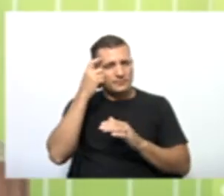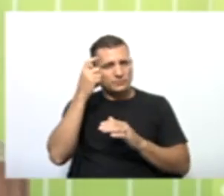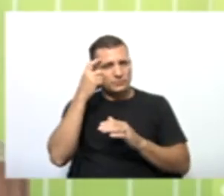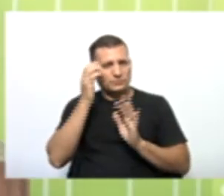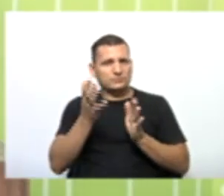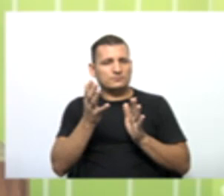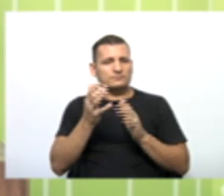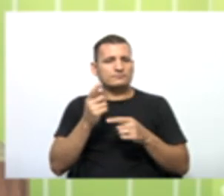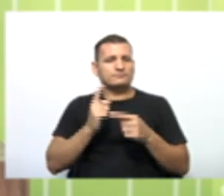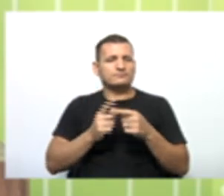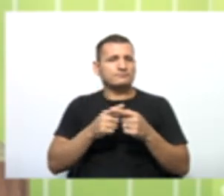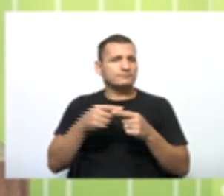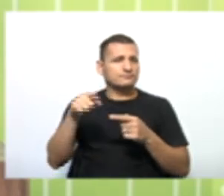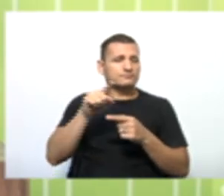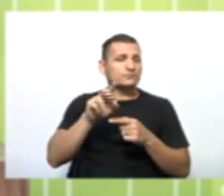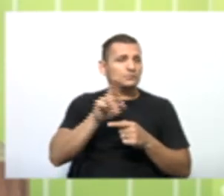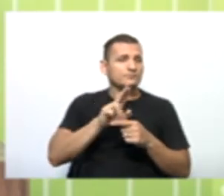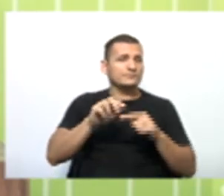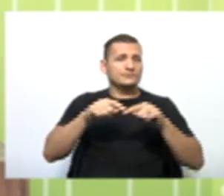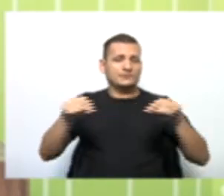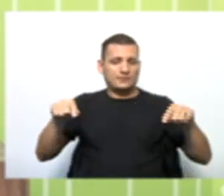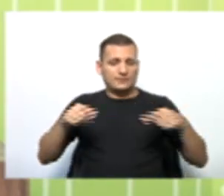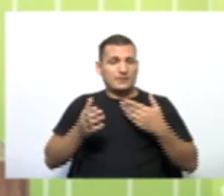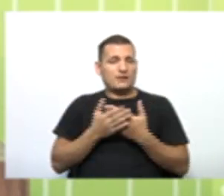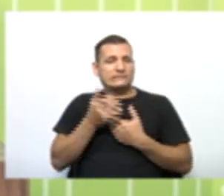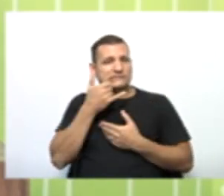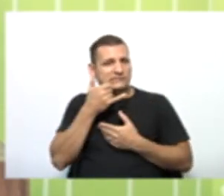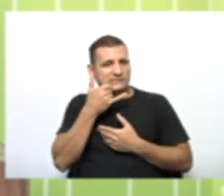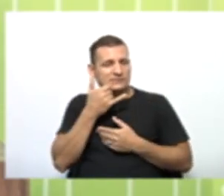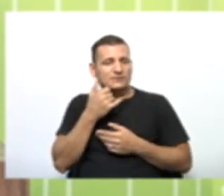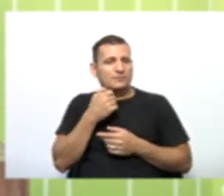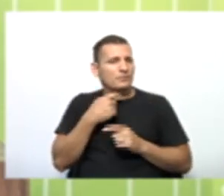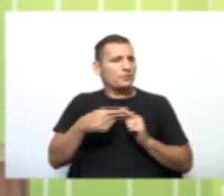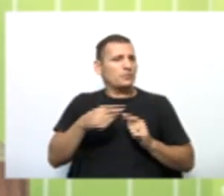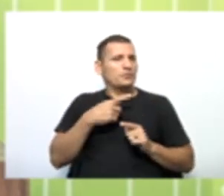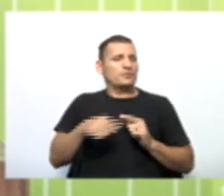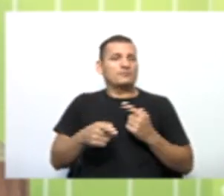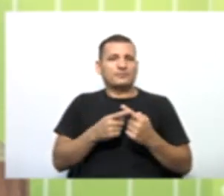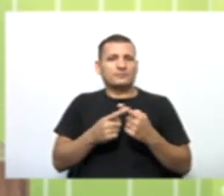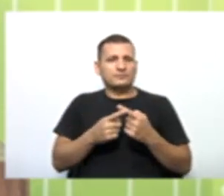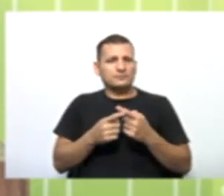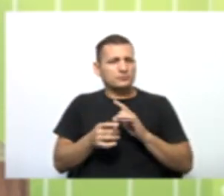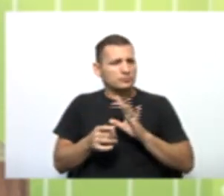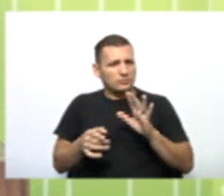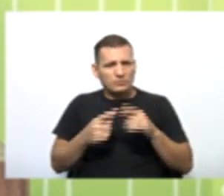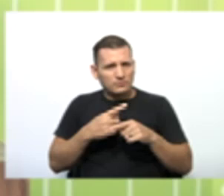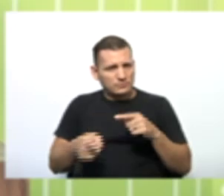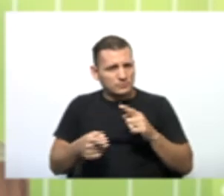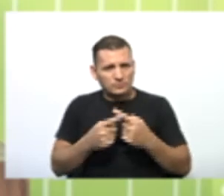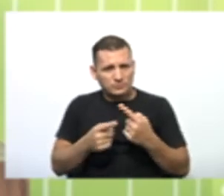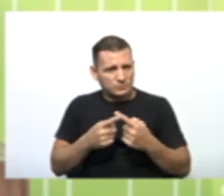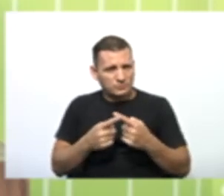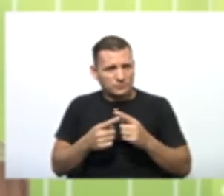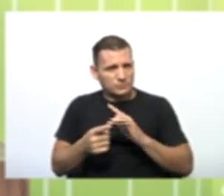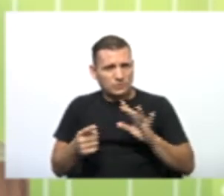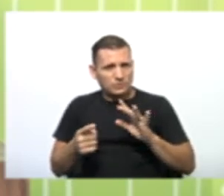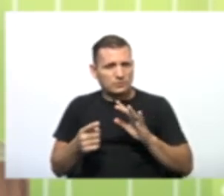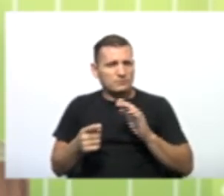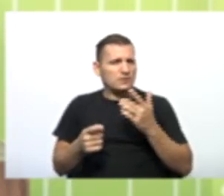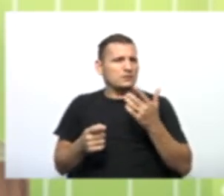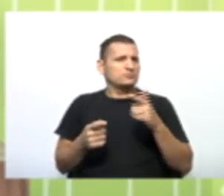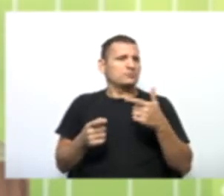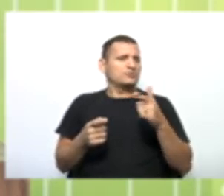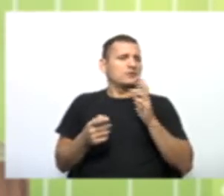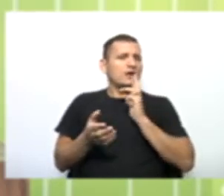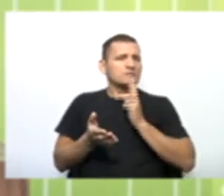vocês não podem usar o celular dentro da sala de aula? Será que é só porque é proibido? Será que não tem uma razão por